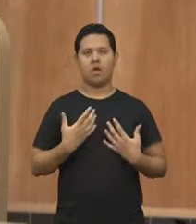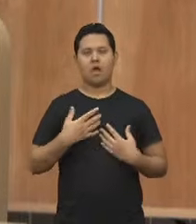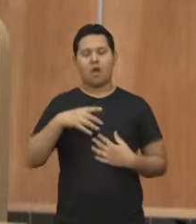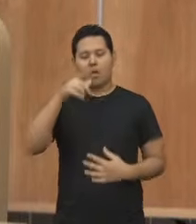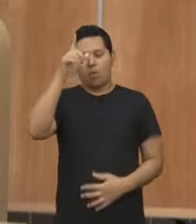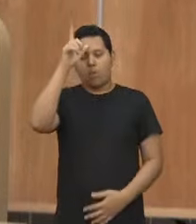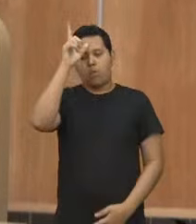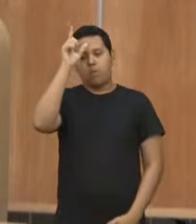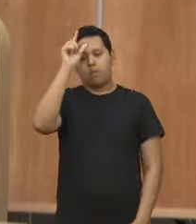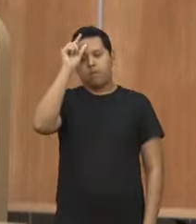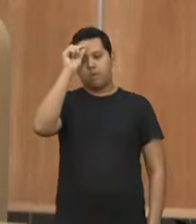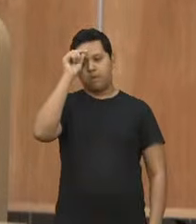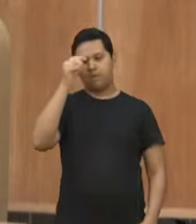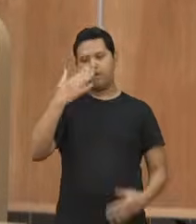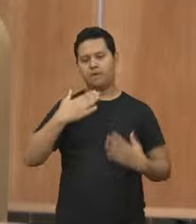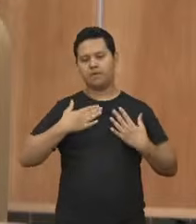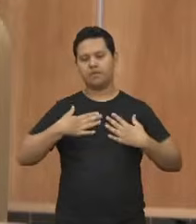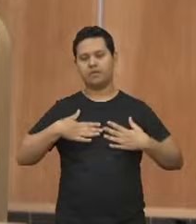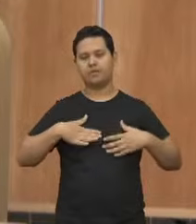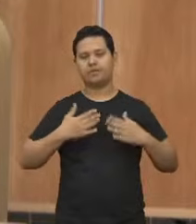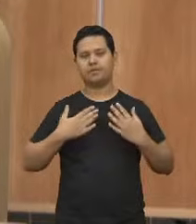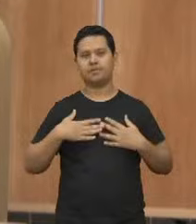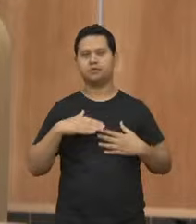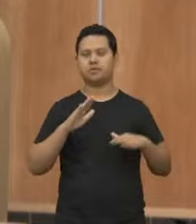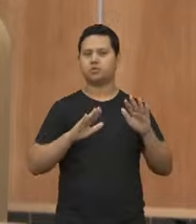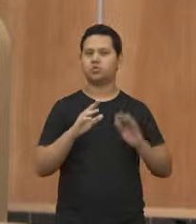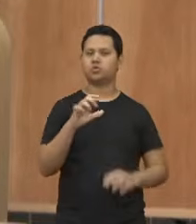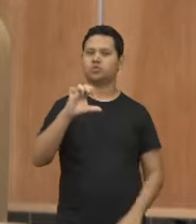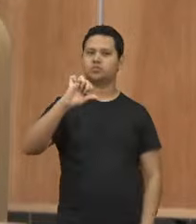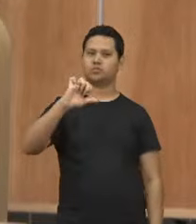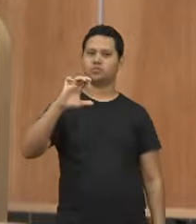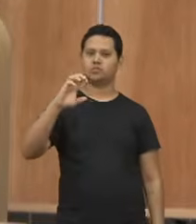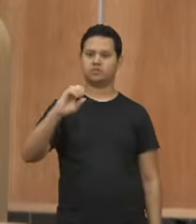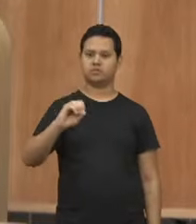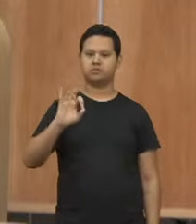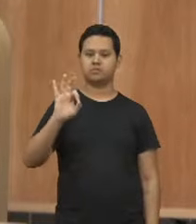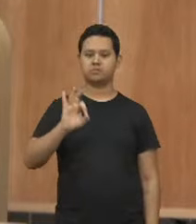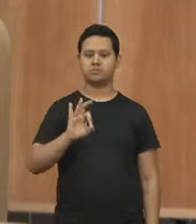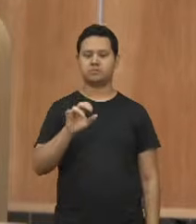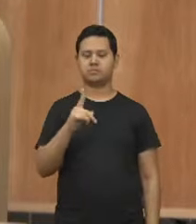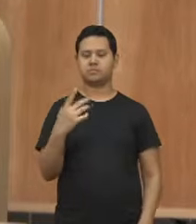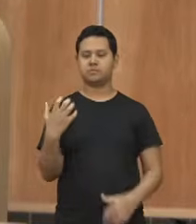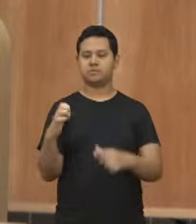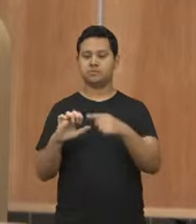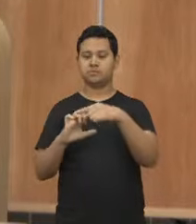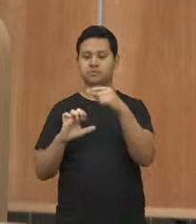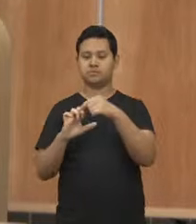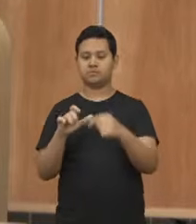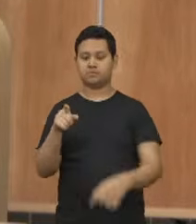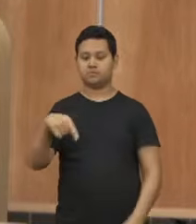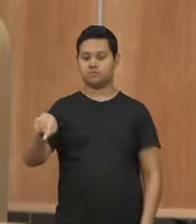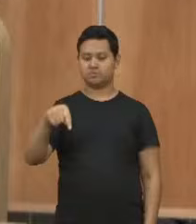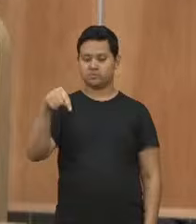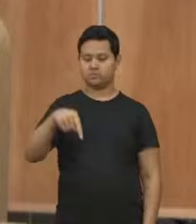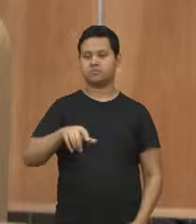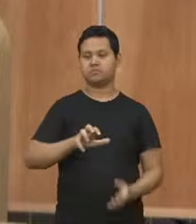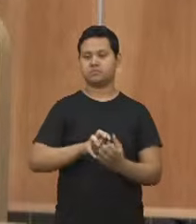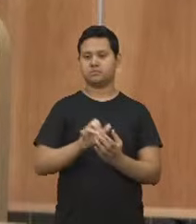saber que mais de 90% do empresariado da nossa